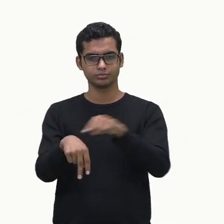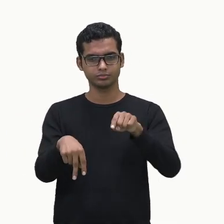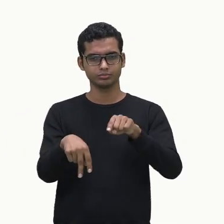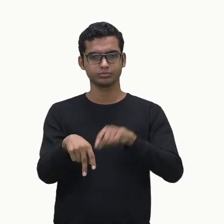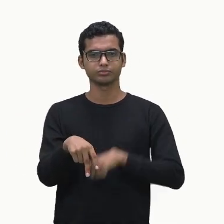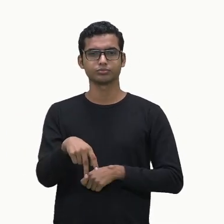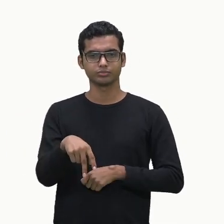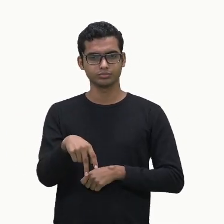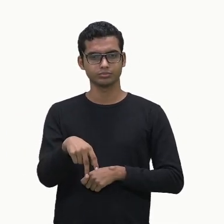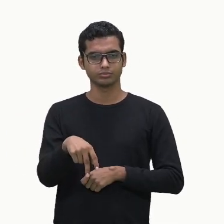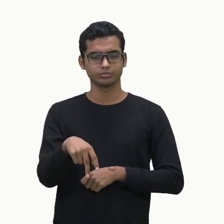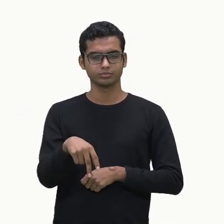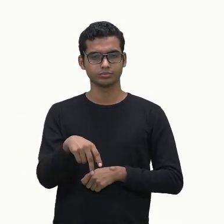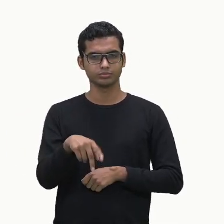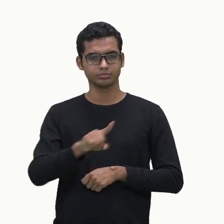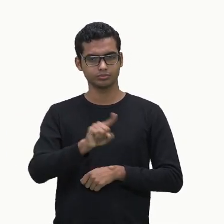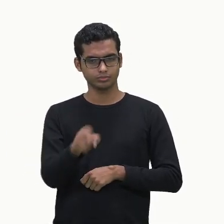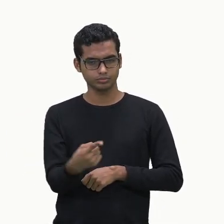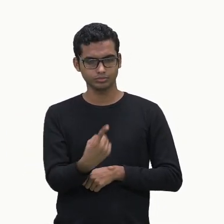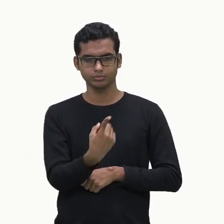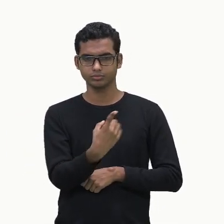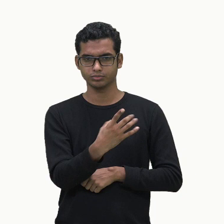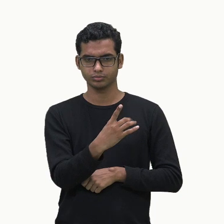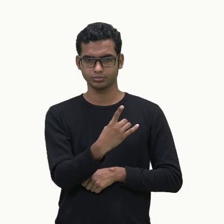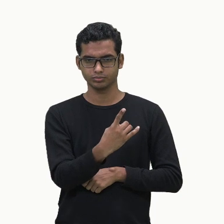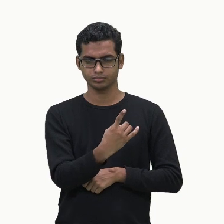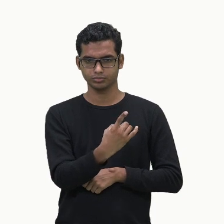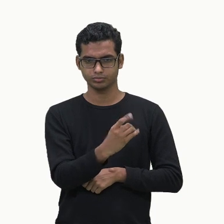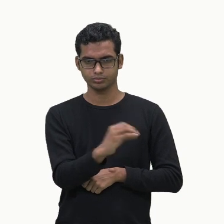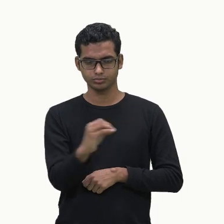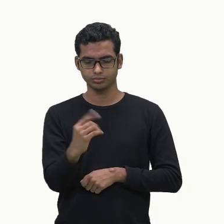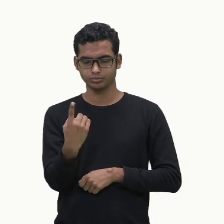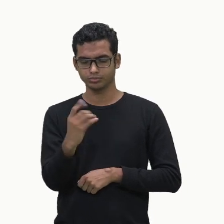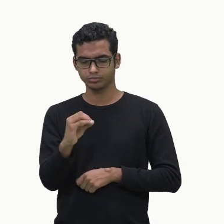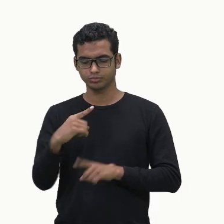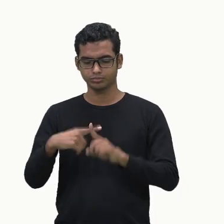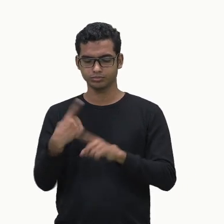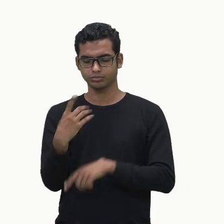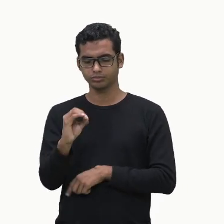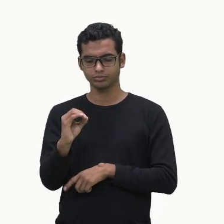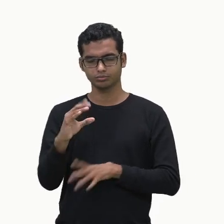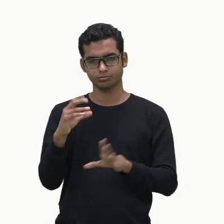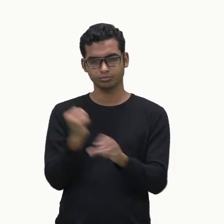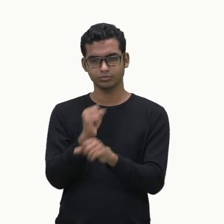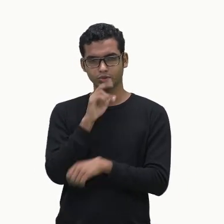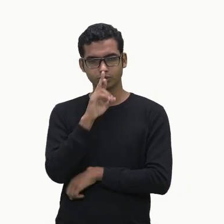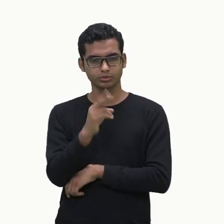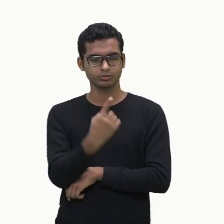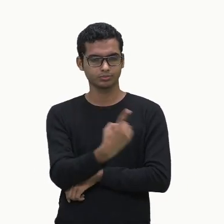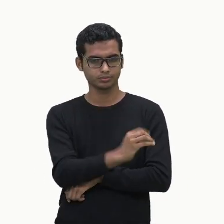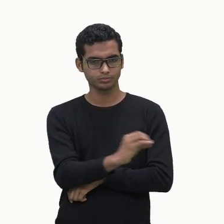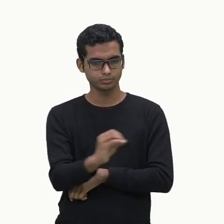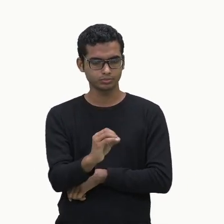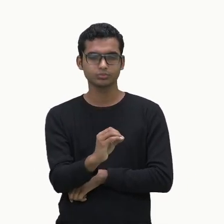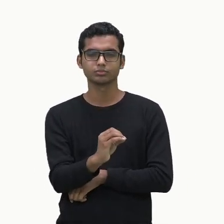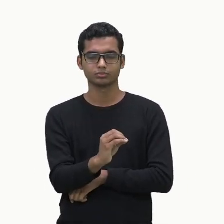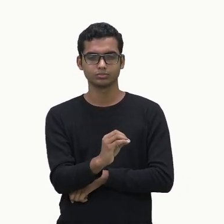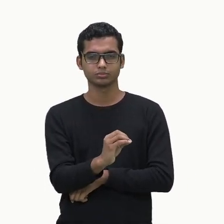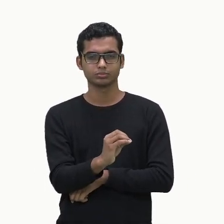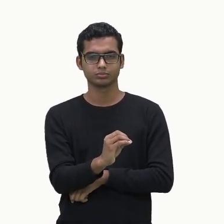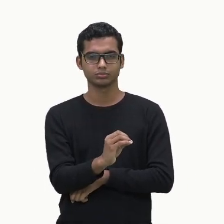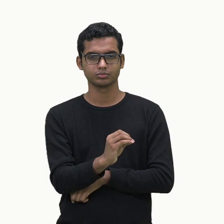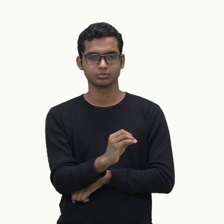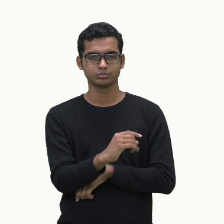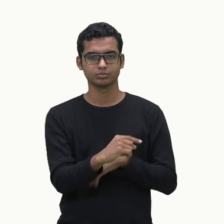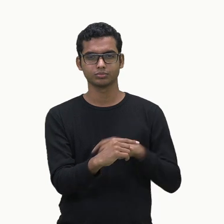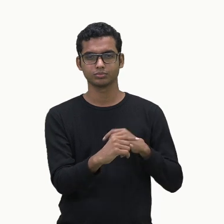seja, 100, menos o quadrado do 4, tá? 4 vezes 4,